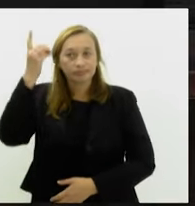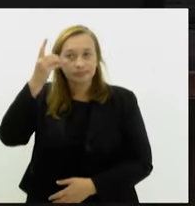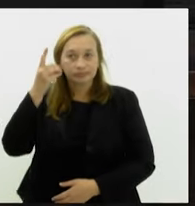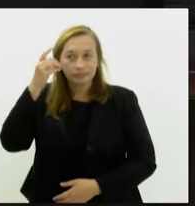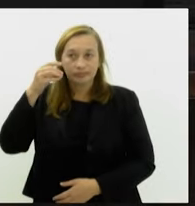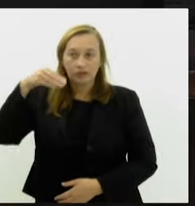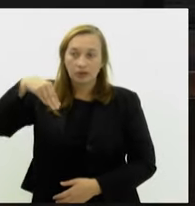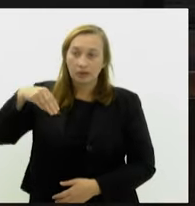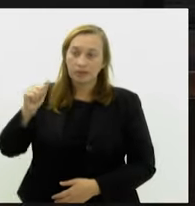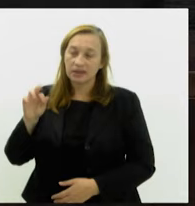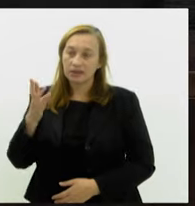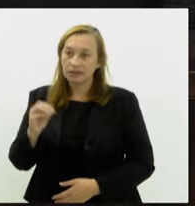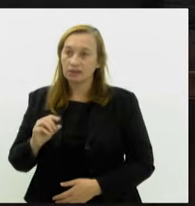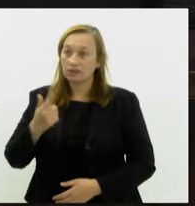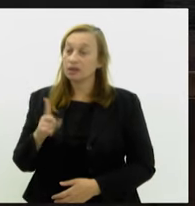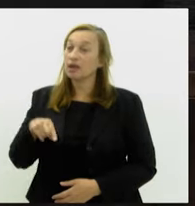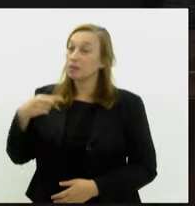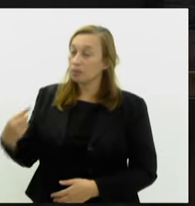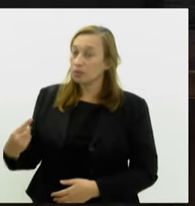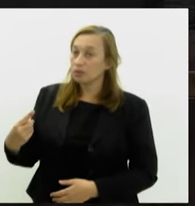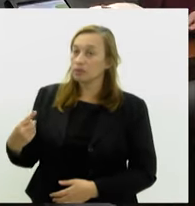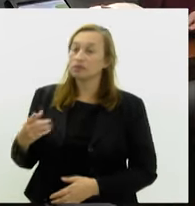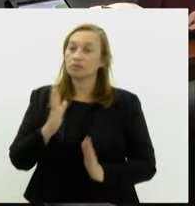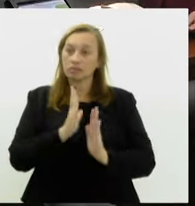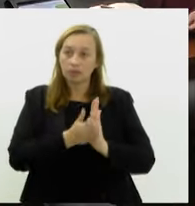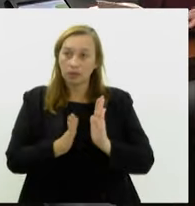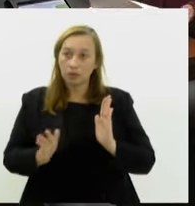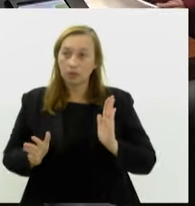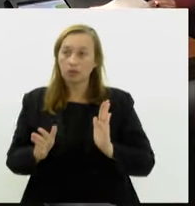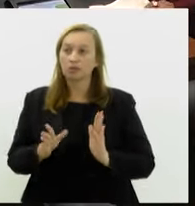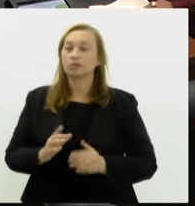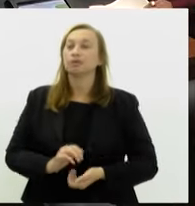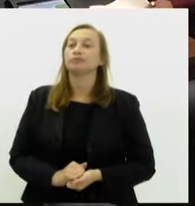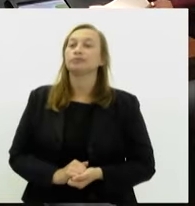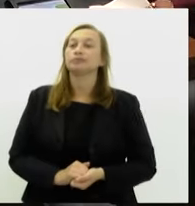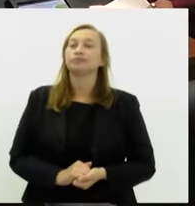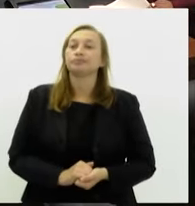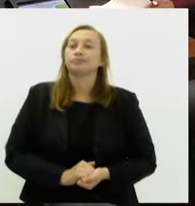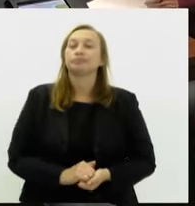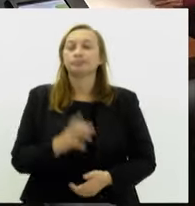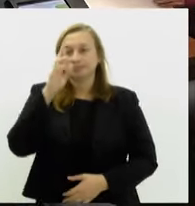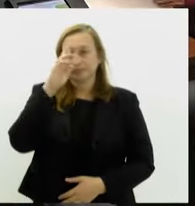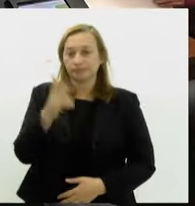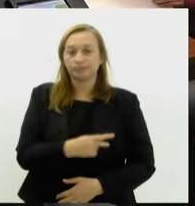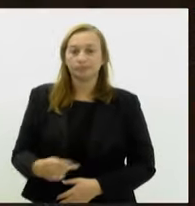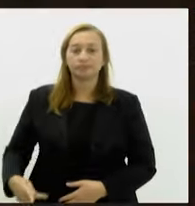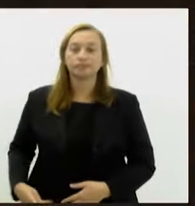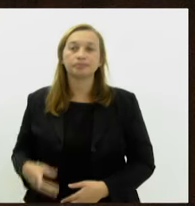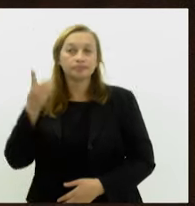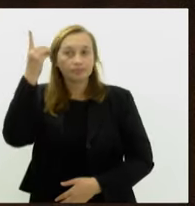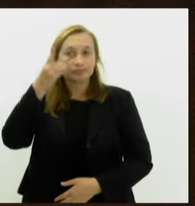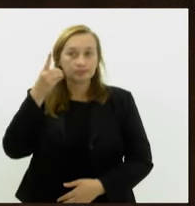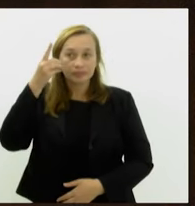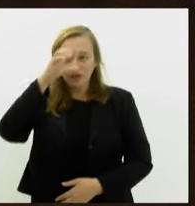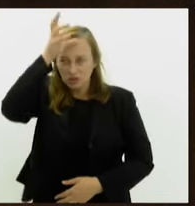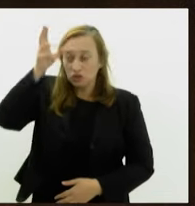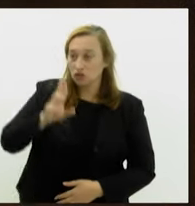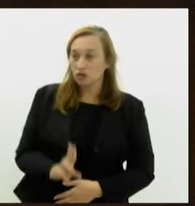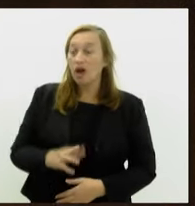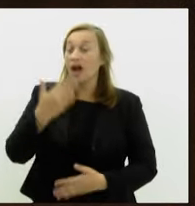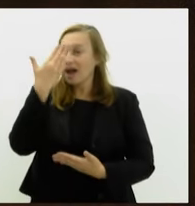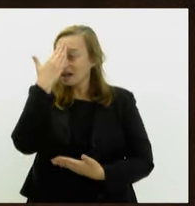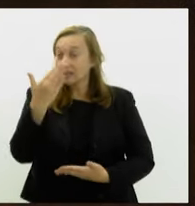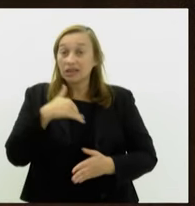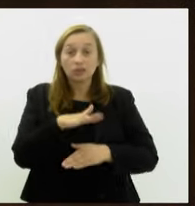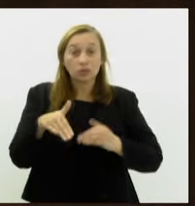para a declaração de voto. Logo em seguida, eu concedo pela ordem. Senhora Presidente, deputada Tia Ju, eu queria agradecer a todos os